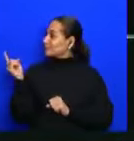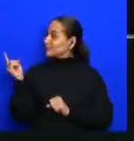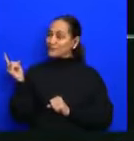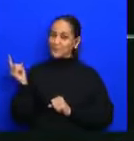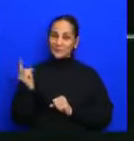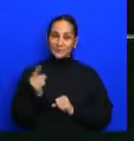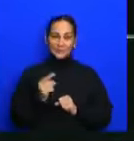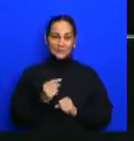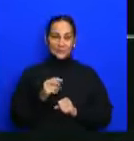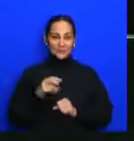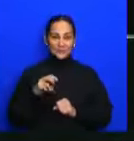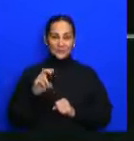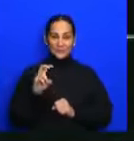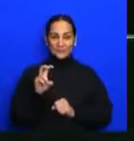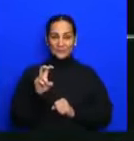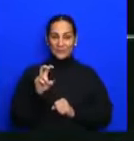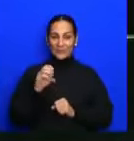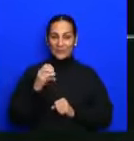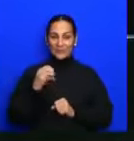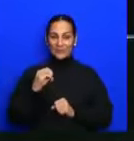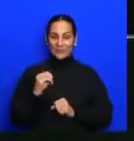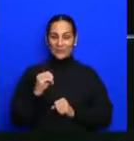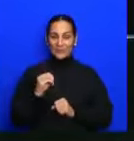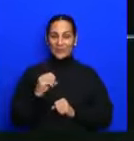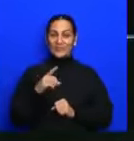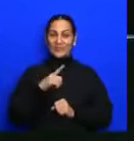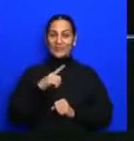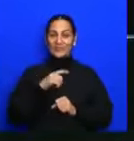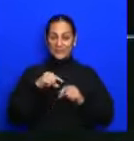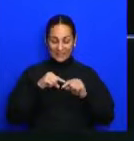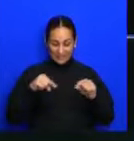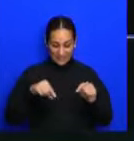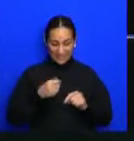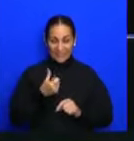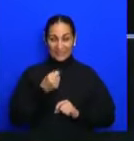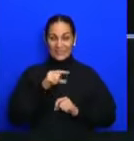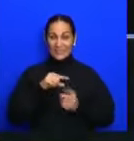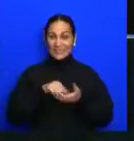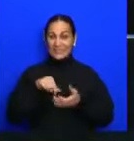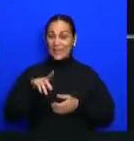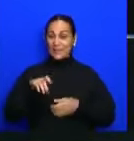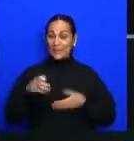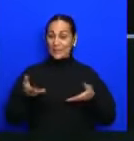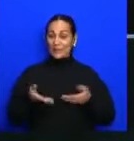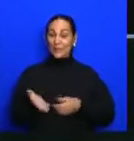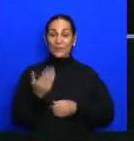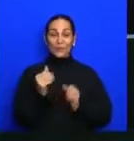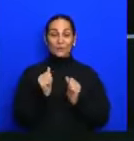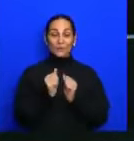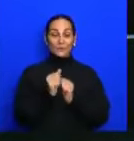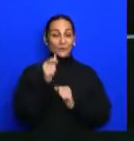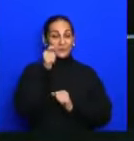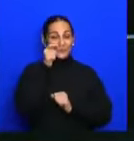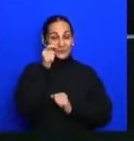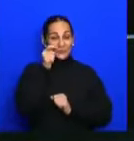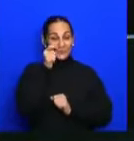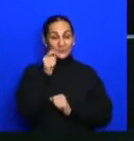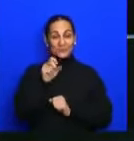Bola sorteada 50, número 50. Temos as 6 dezenas da Mega Sena. Vamos conferir.